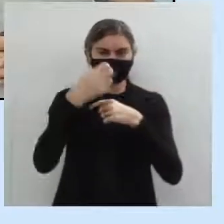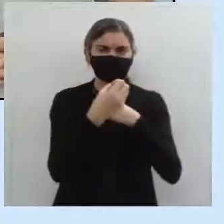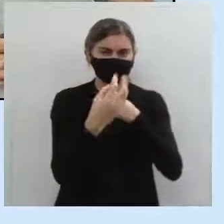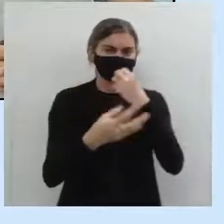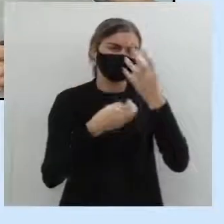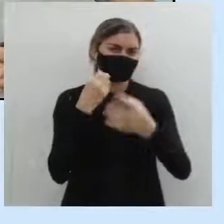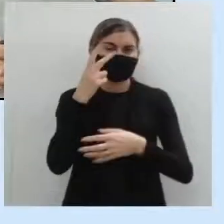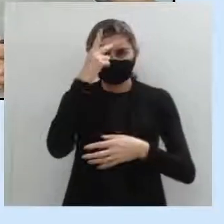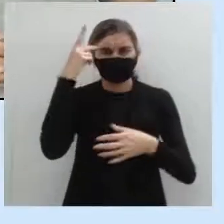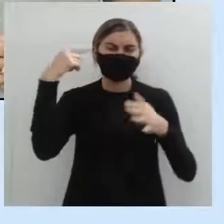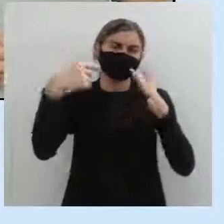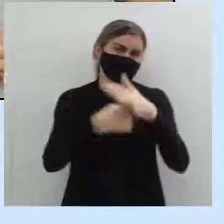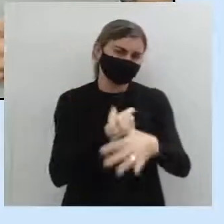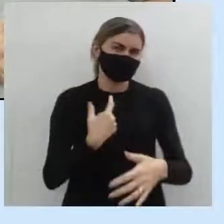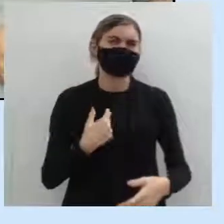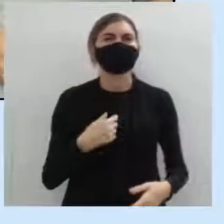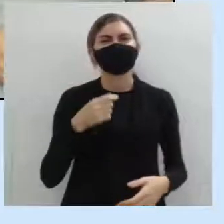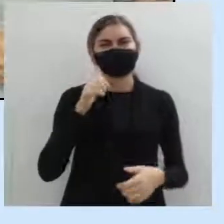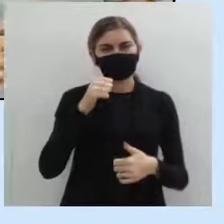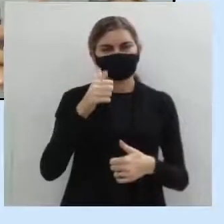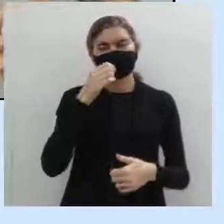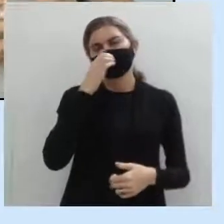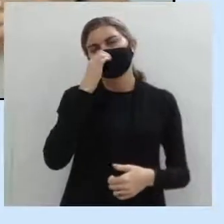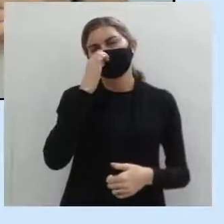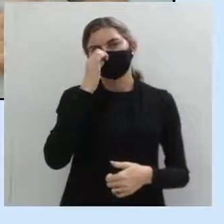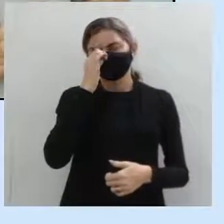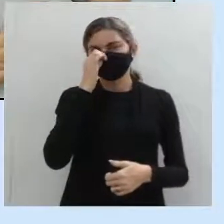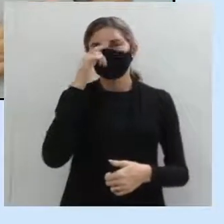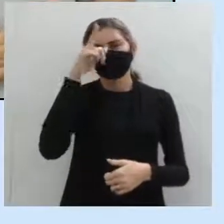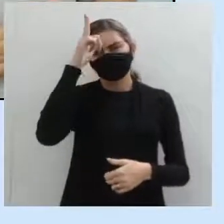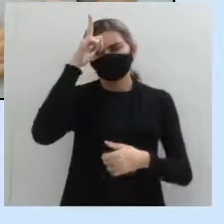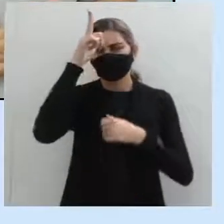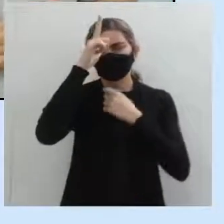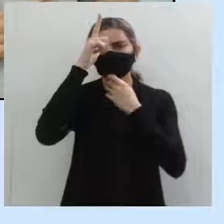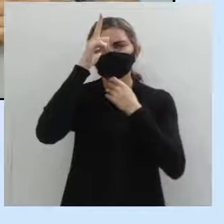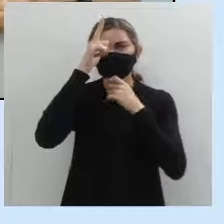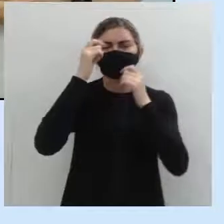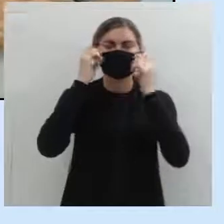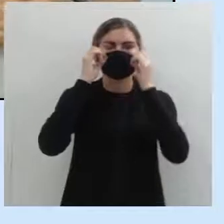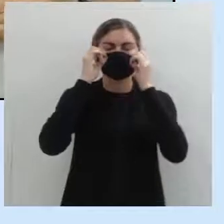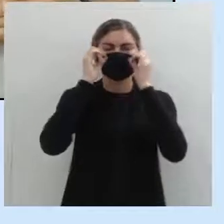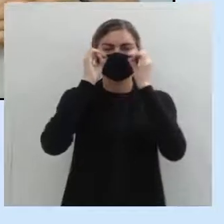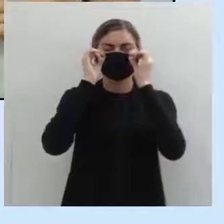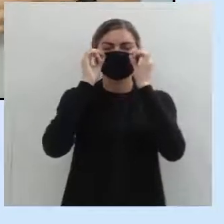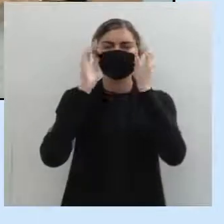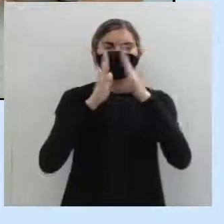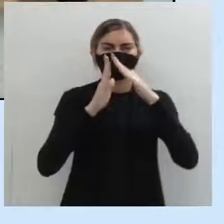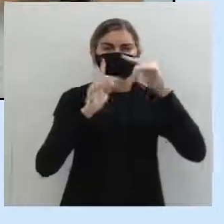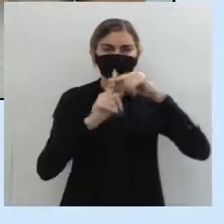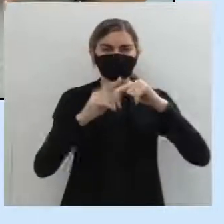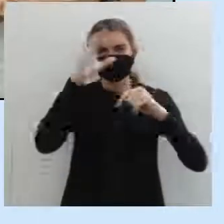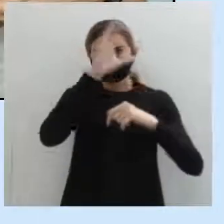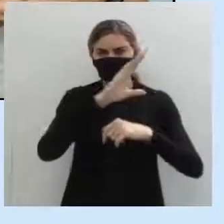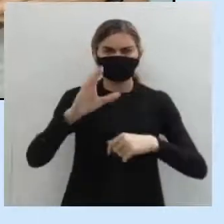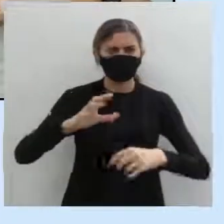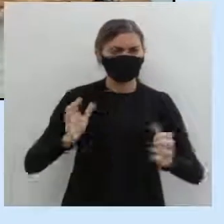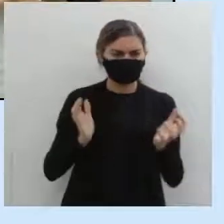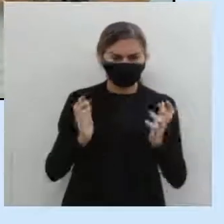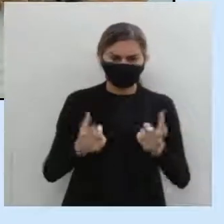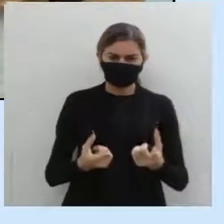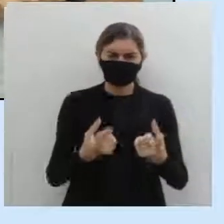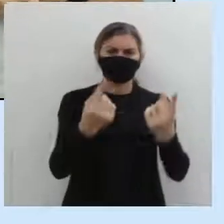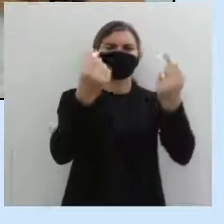vez em quando o pessoal me pergunta isso. É bem bacana. Na Alemanha, gente, a Igreja Católica era muito rica